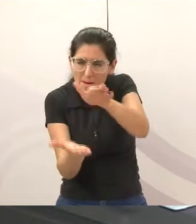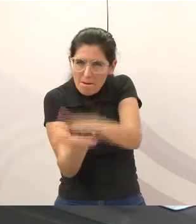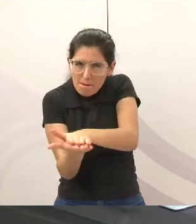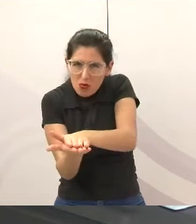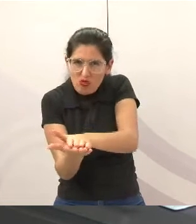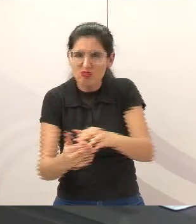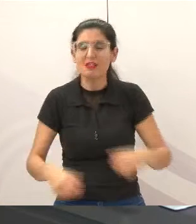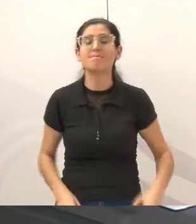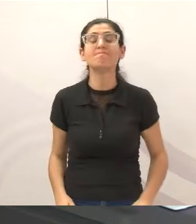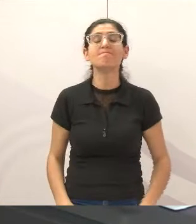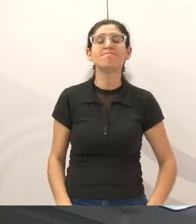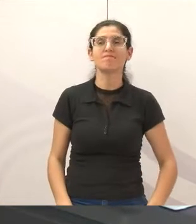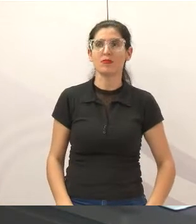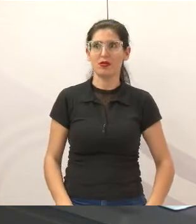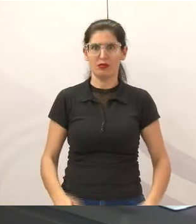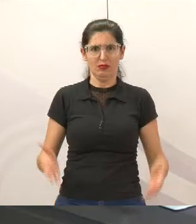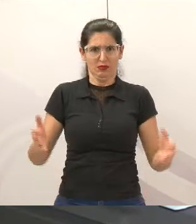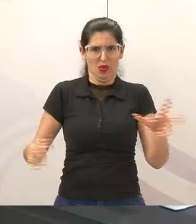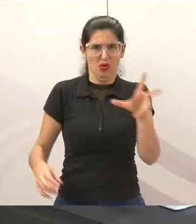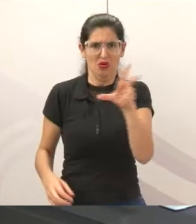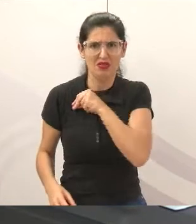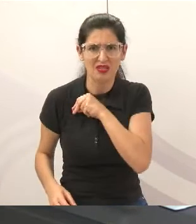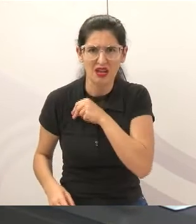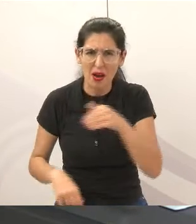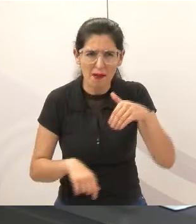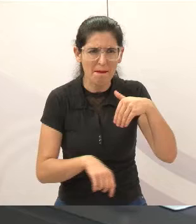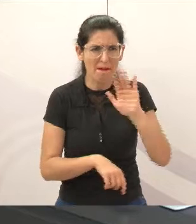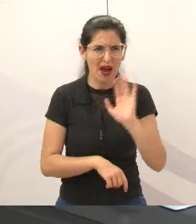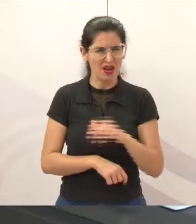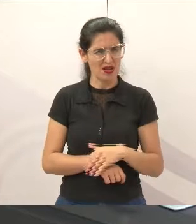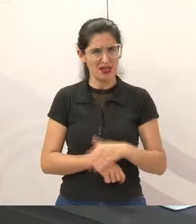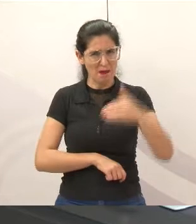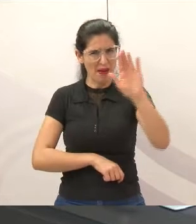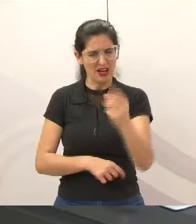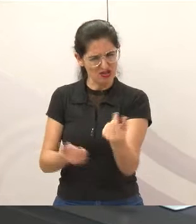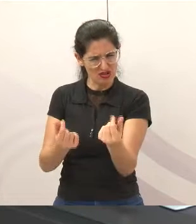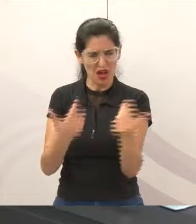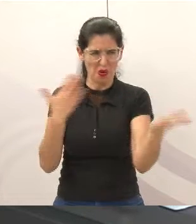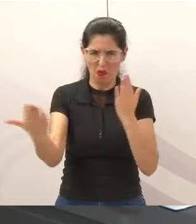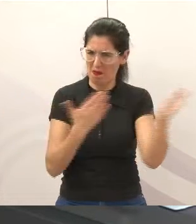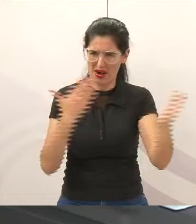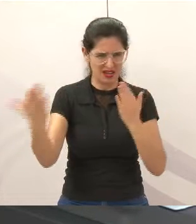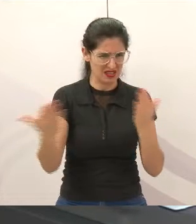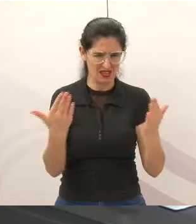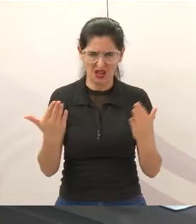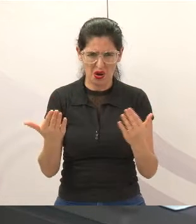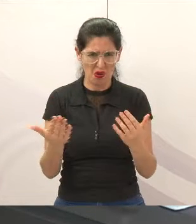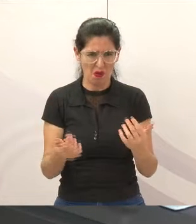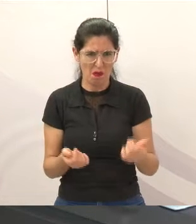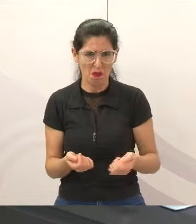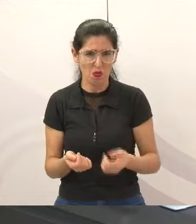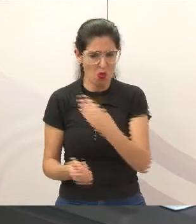está disponibilizando na parcela de auxílio às pessoas que estão precisando